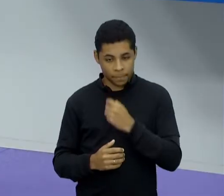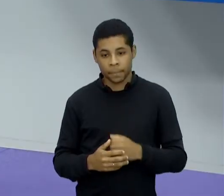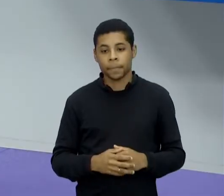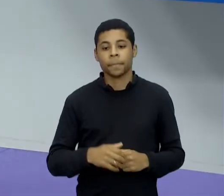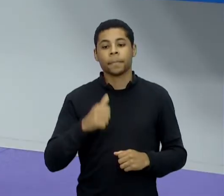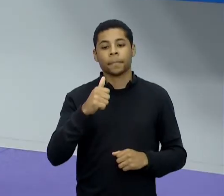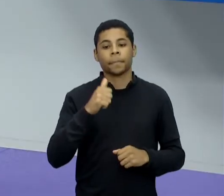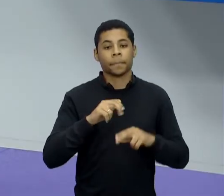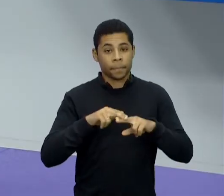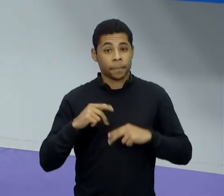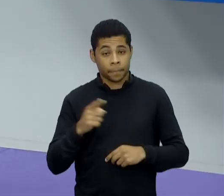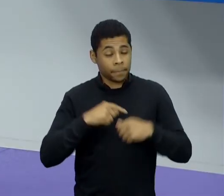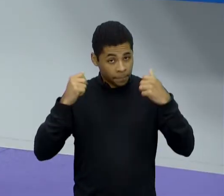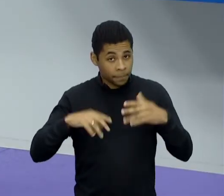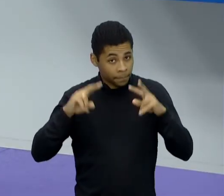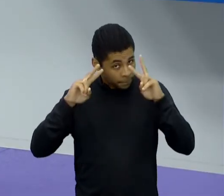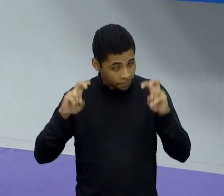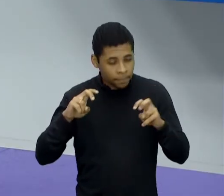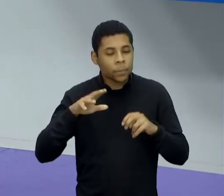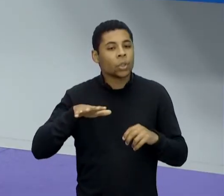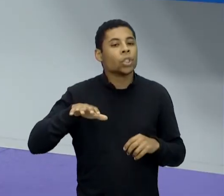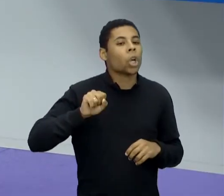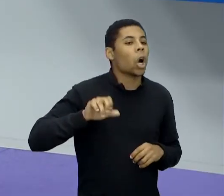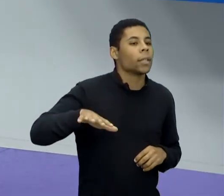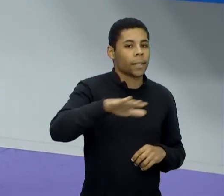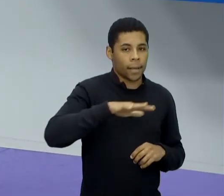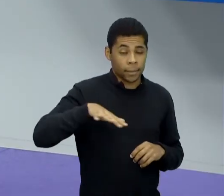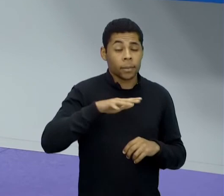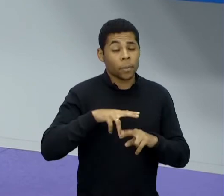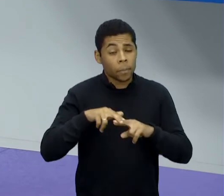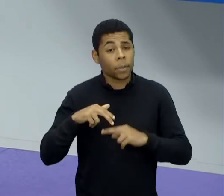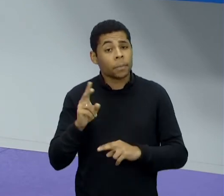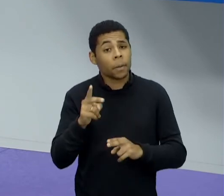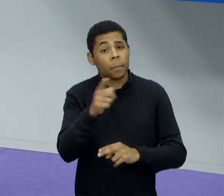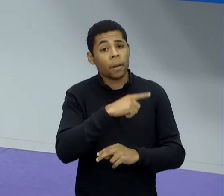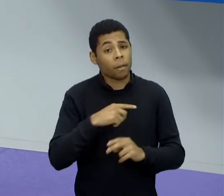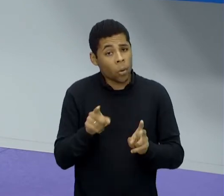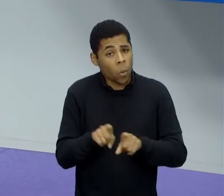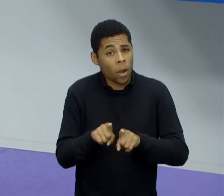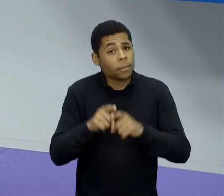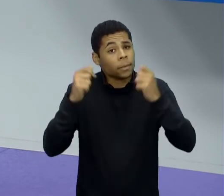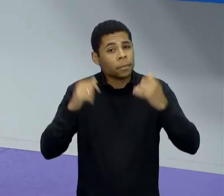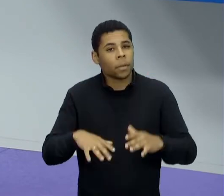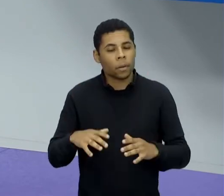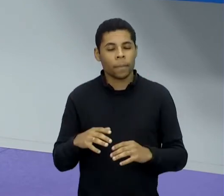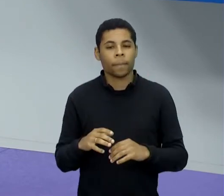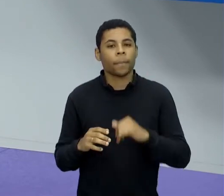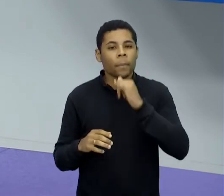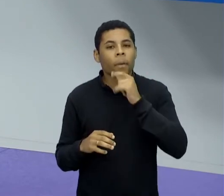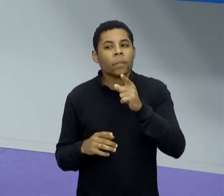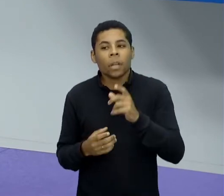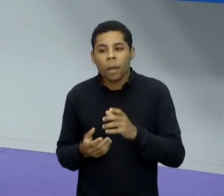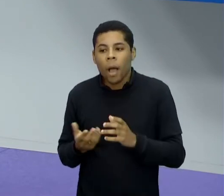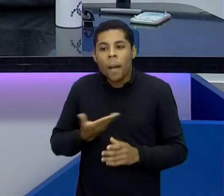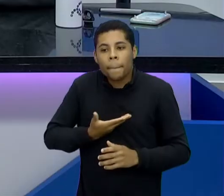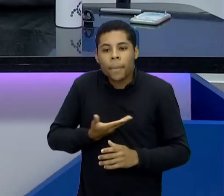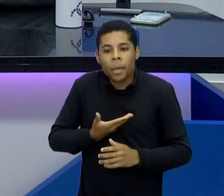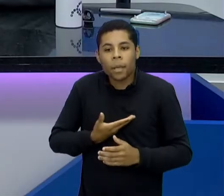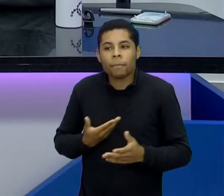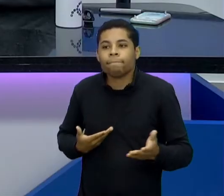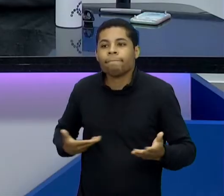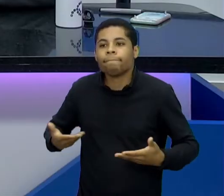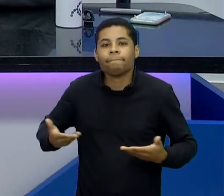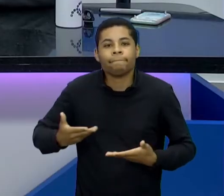gente fala de socialização, a gente está falando disso mesmo, que muitas vezes vocês compreenderam de forma literal. Você cria um grupo de amigos, você cria